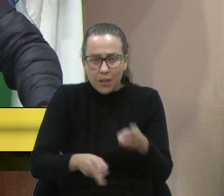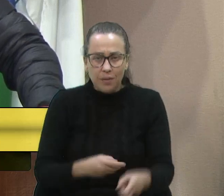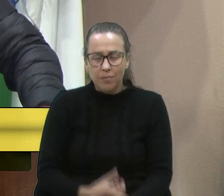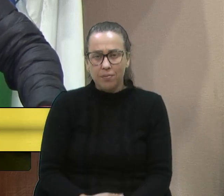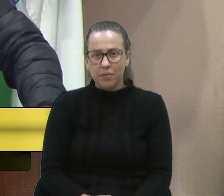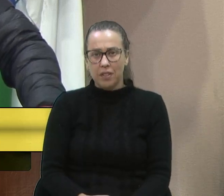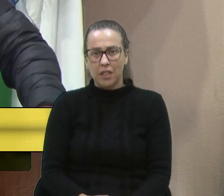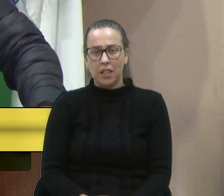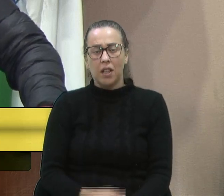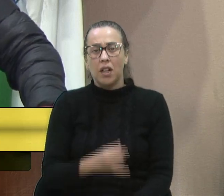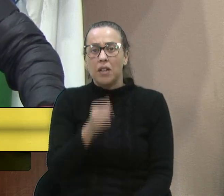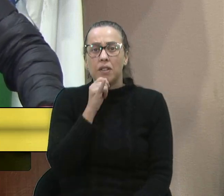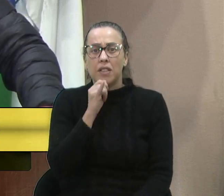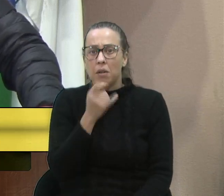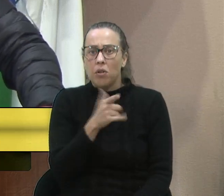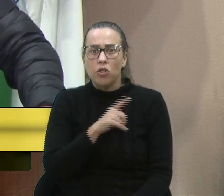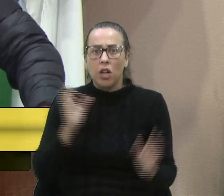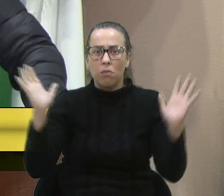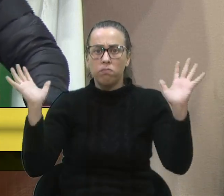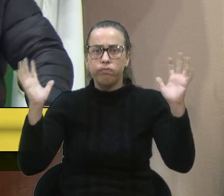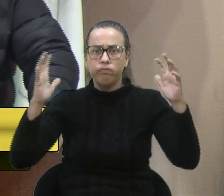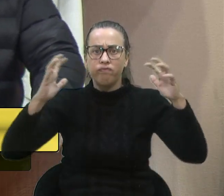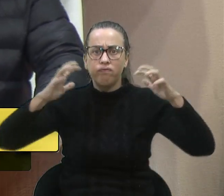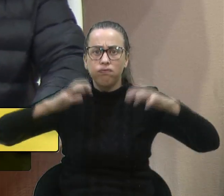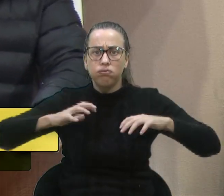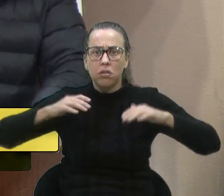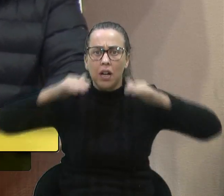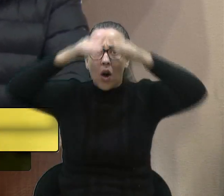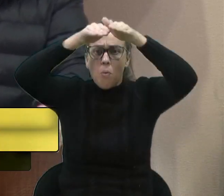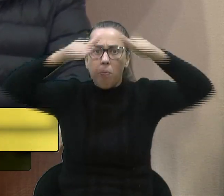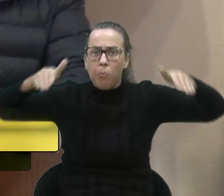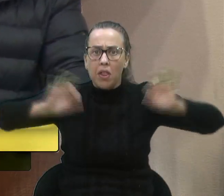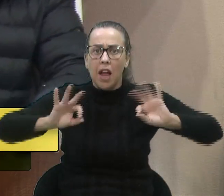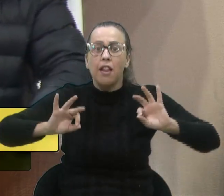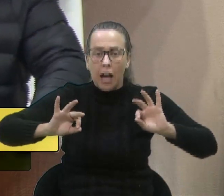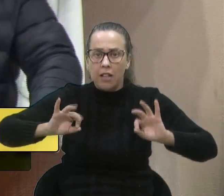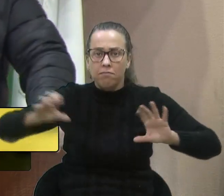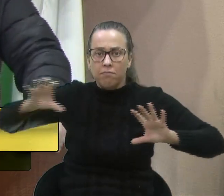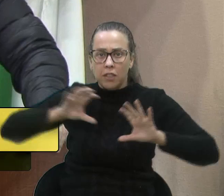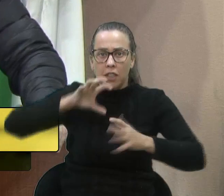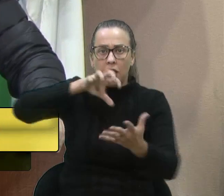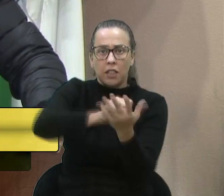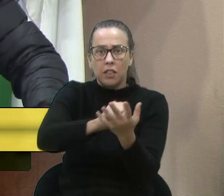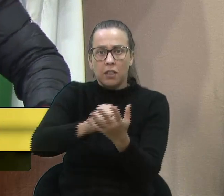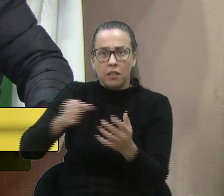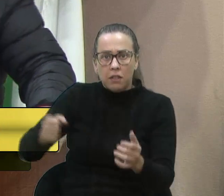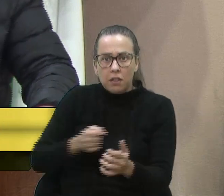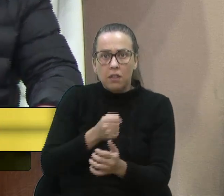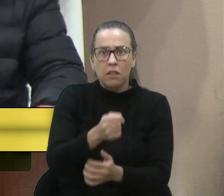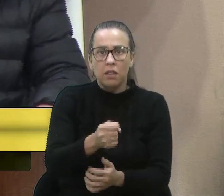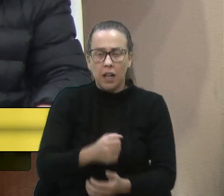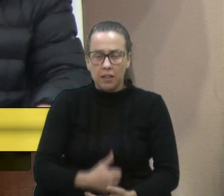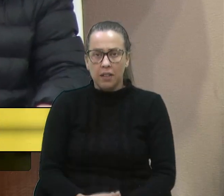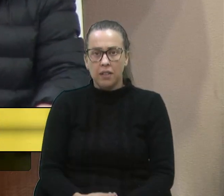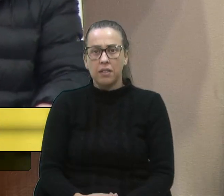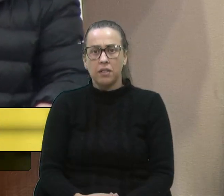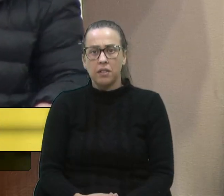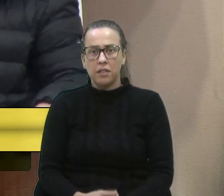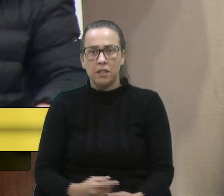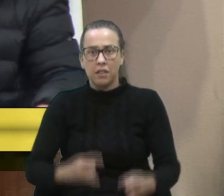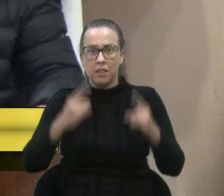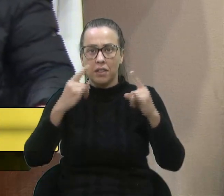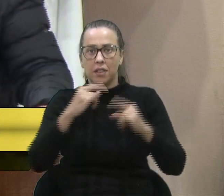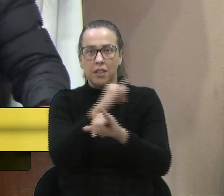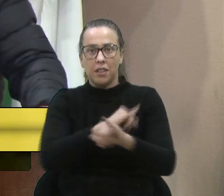Outro exemplo, estava caindo, não tinha nem telhado mais. E agora nós estamos numa outra luta, né, vereador Rafael, que é o prédio da Maesa, que também pode se